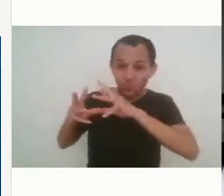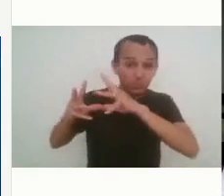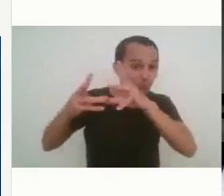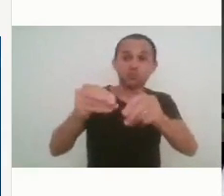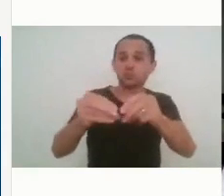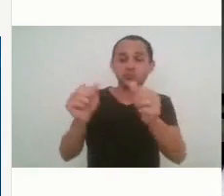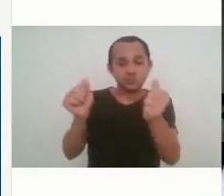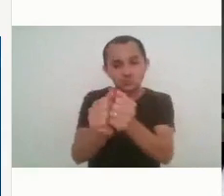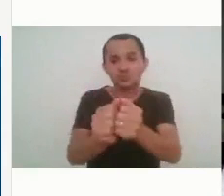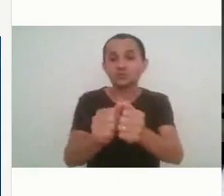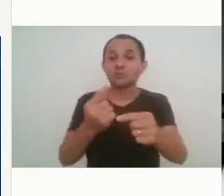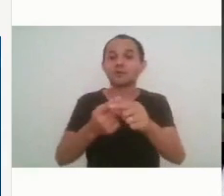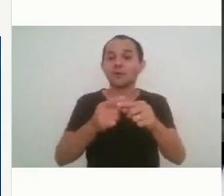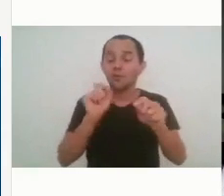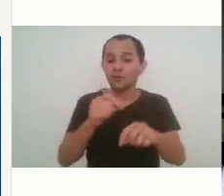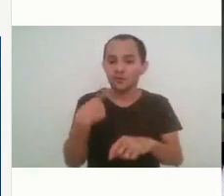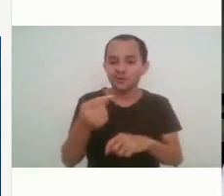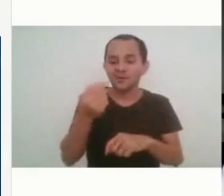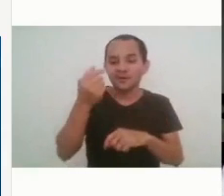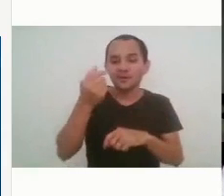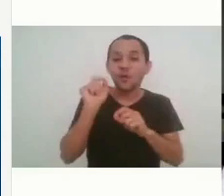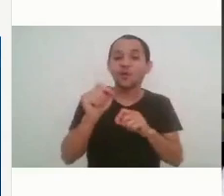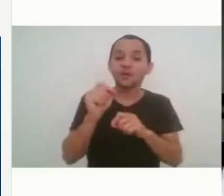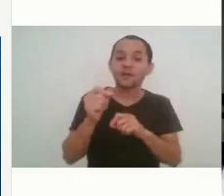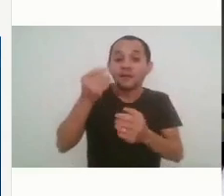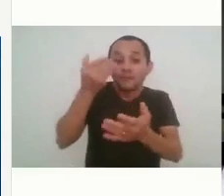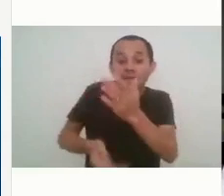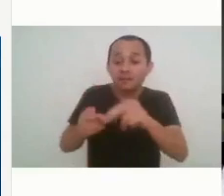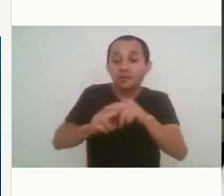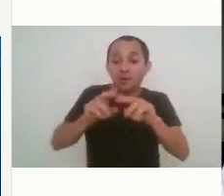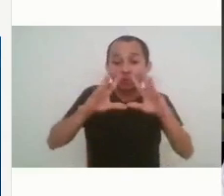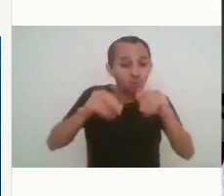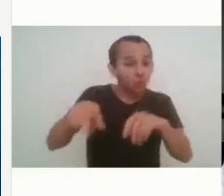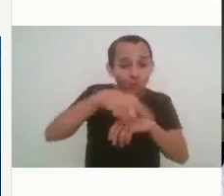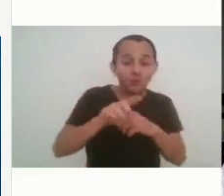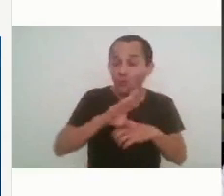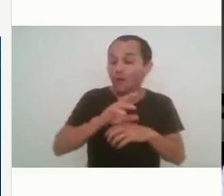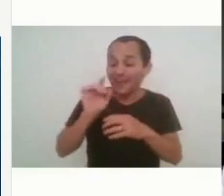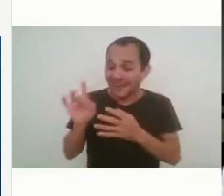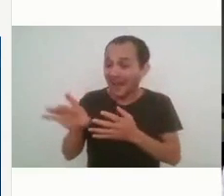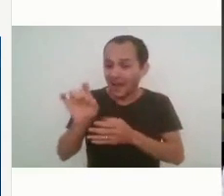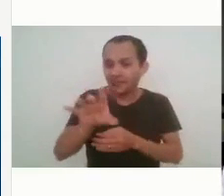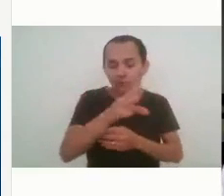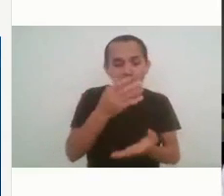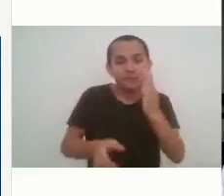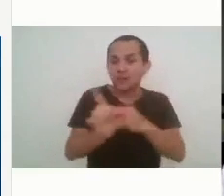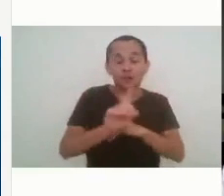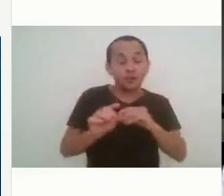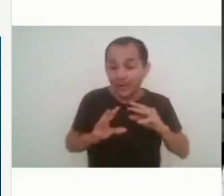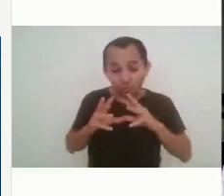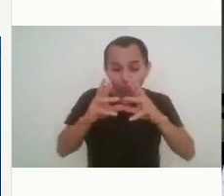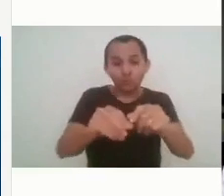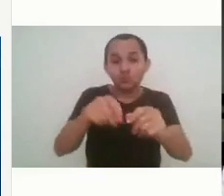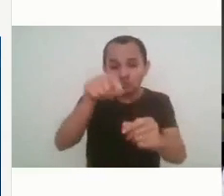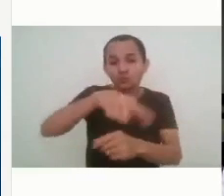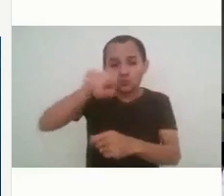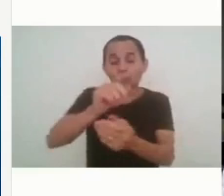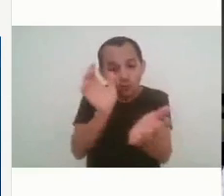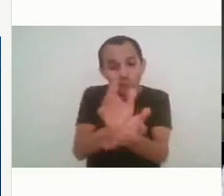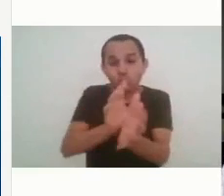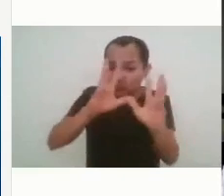gente está perdendo é no todo, não é na especificidade. Nós estamos perdendo no todo. E aí a